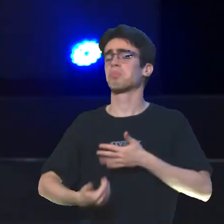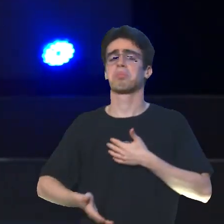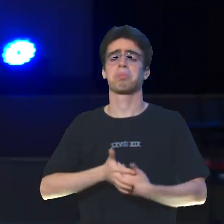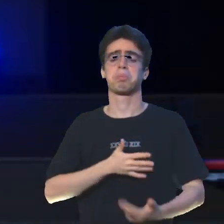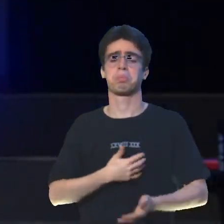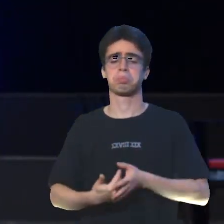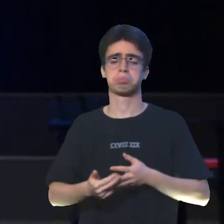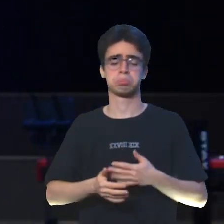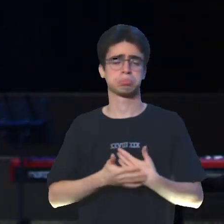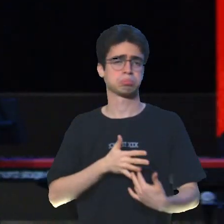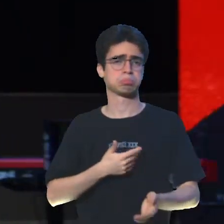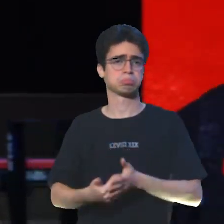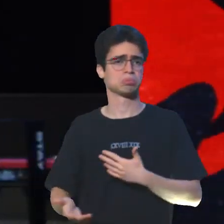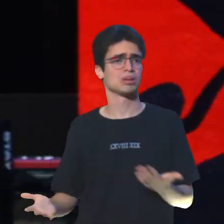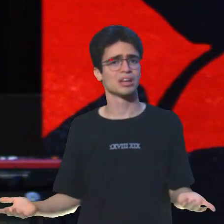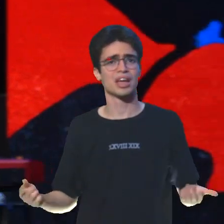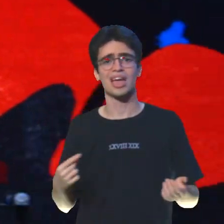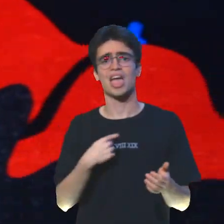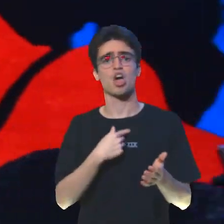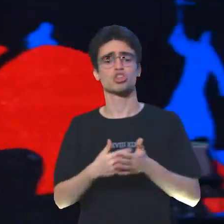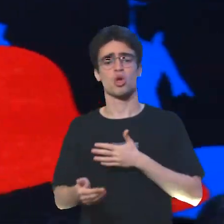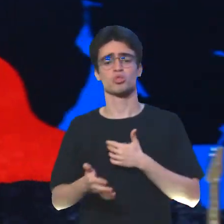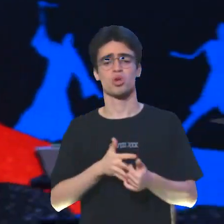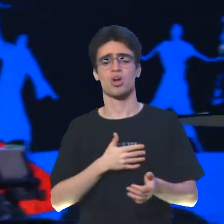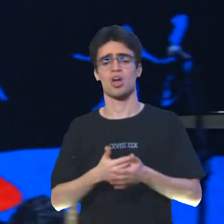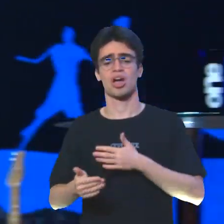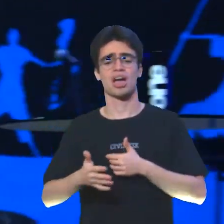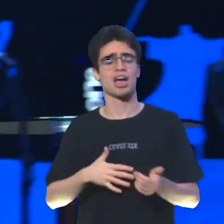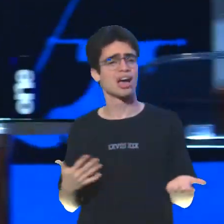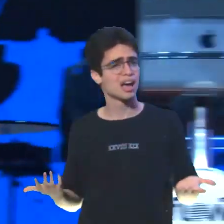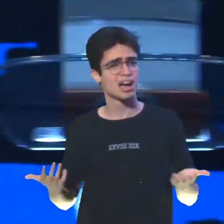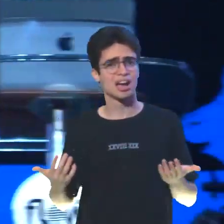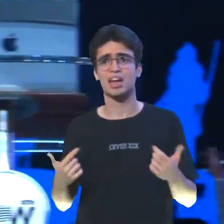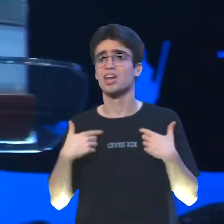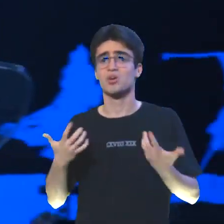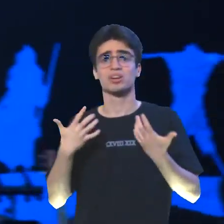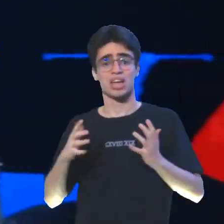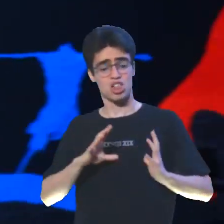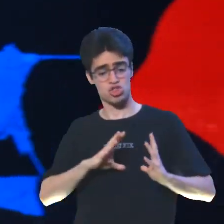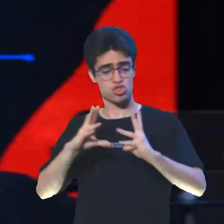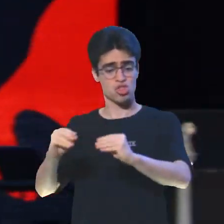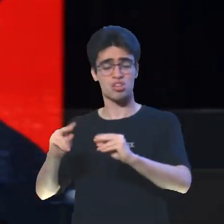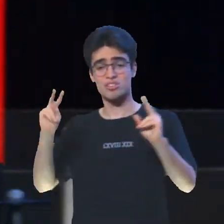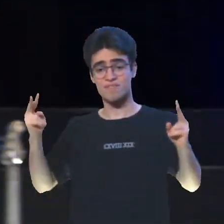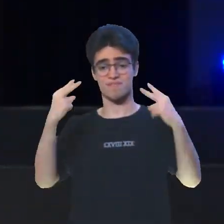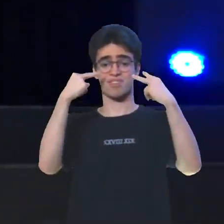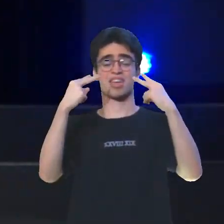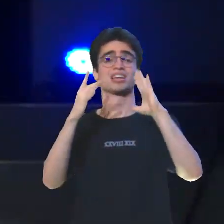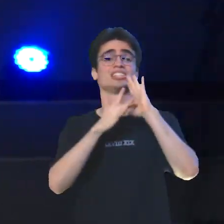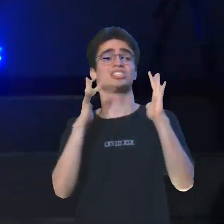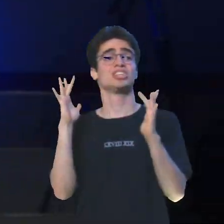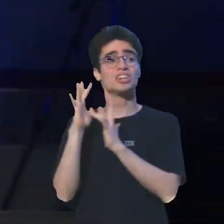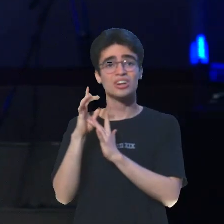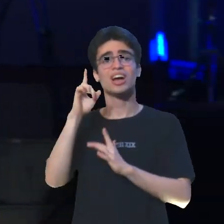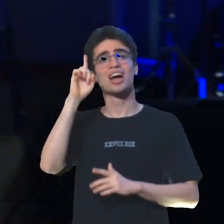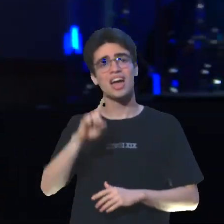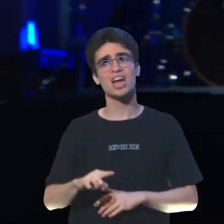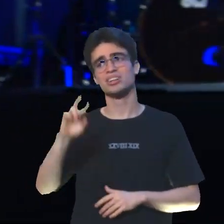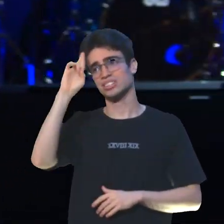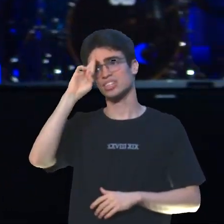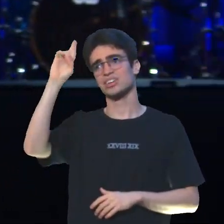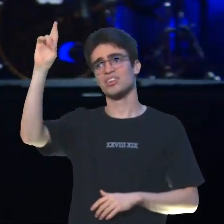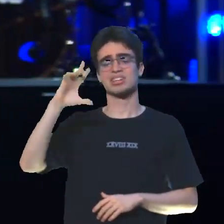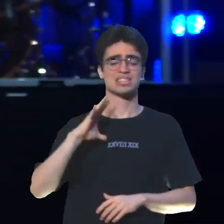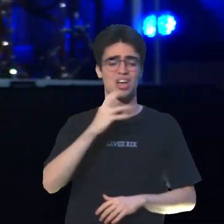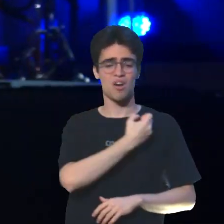aí. Eu não estou nem aí. Eu quero que todo mundo veja que Jesus é o Senhor e Salvador